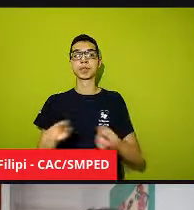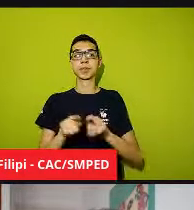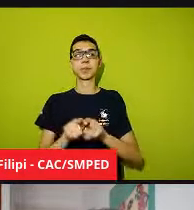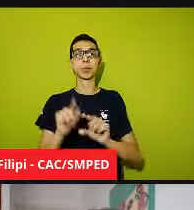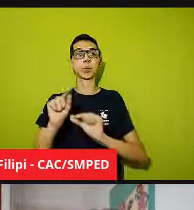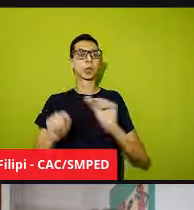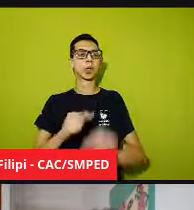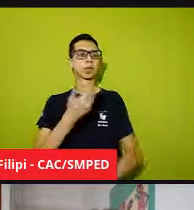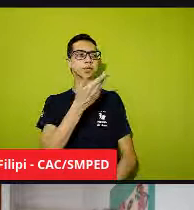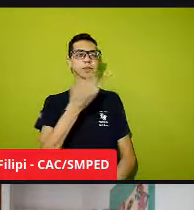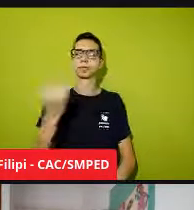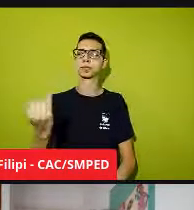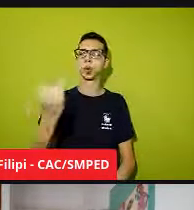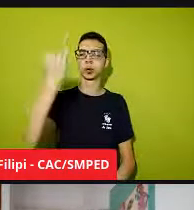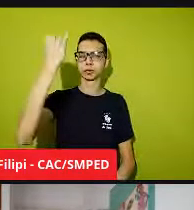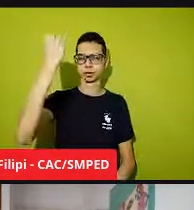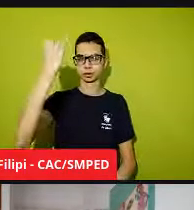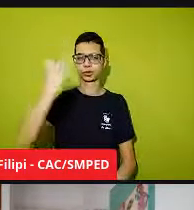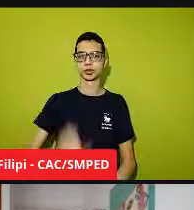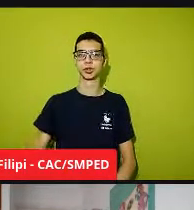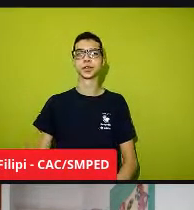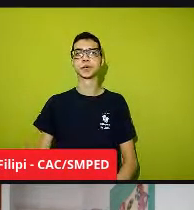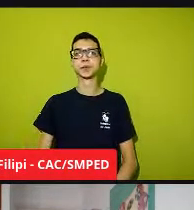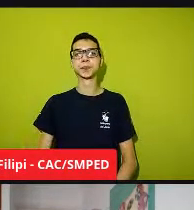super interessante, a gente fez